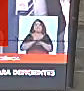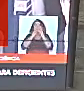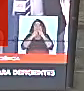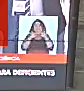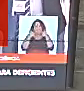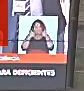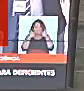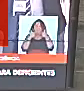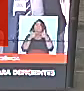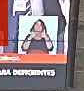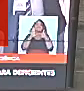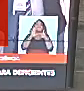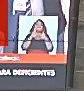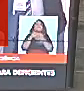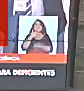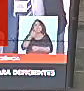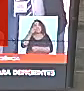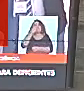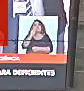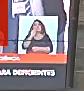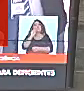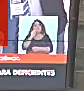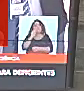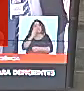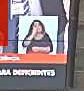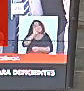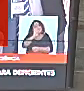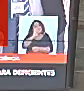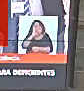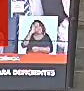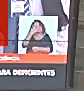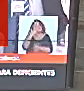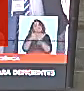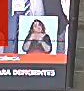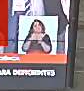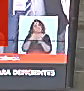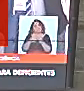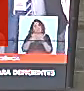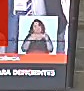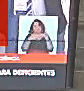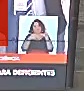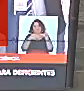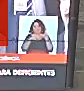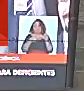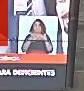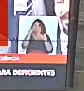melhor ainda, um sorriso melhor se resolvermos esse impasse da carteirinha, viu? Muito obrigado.